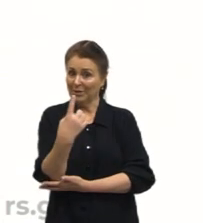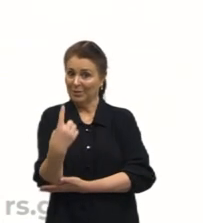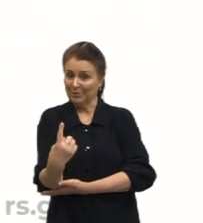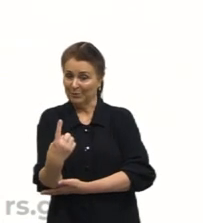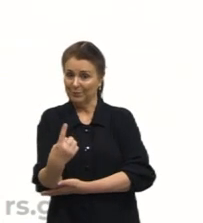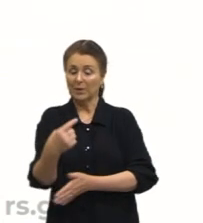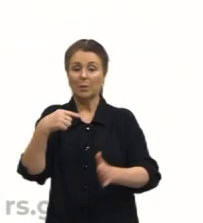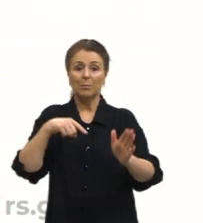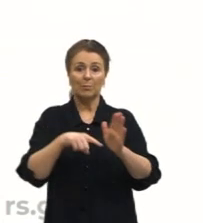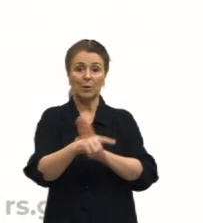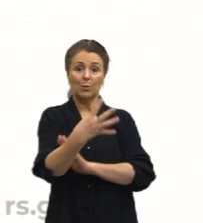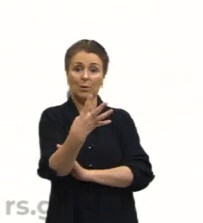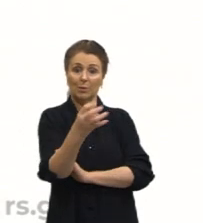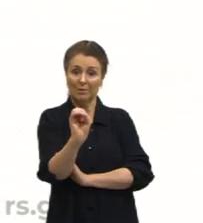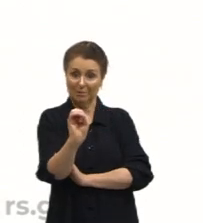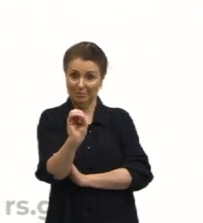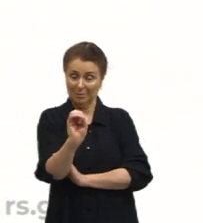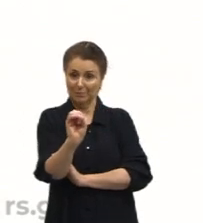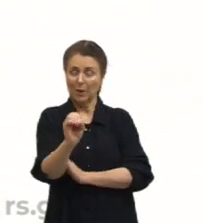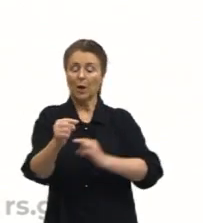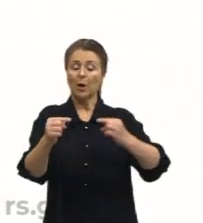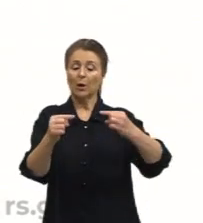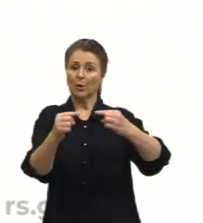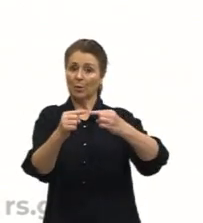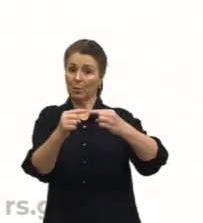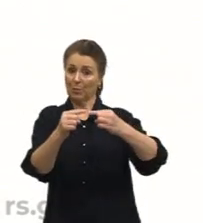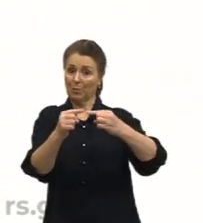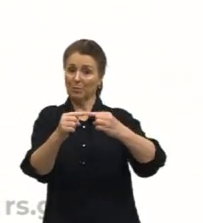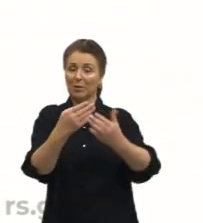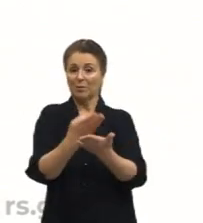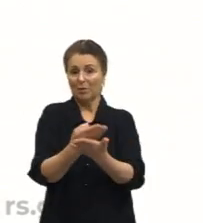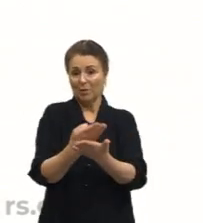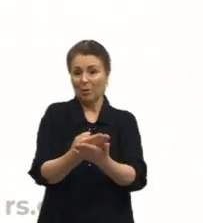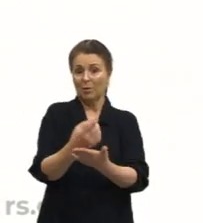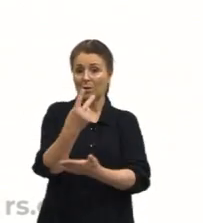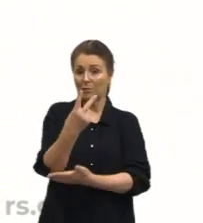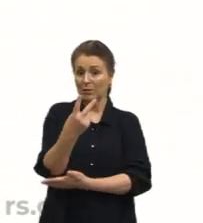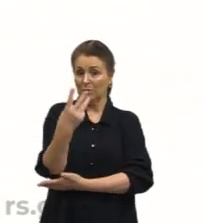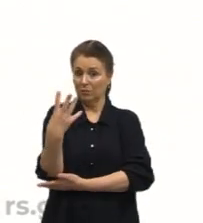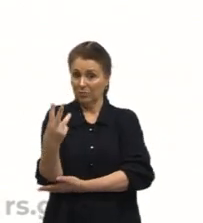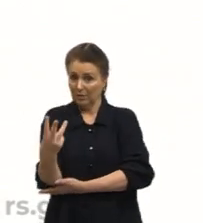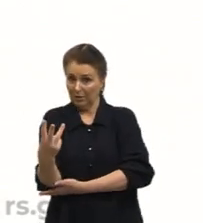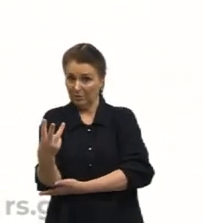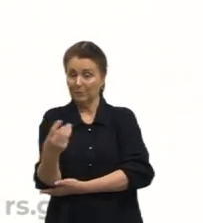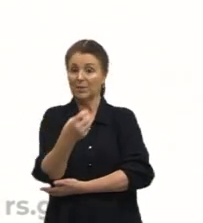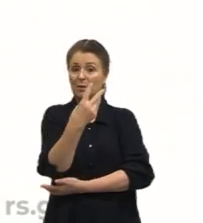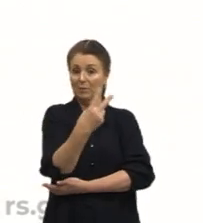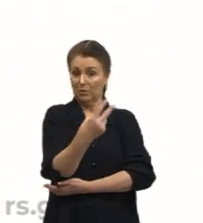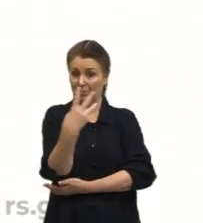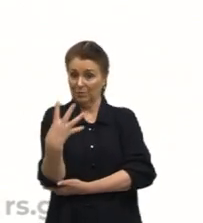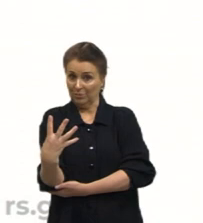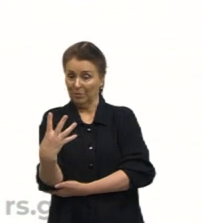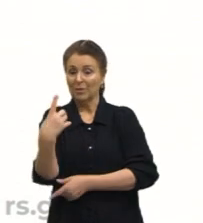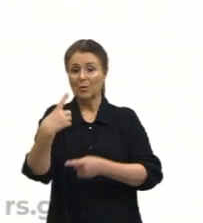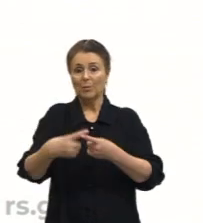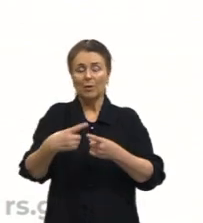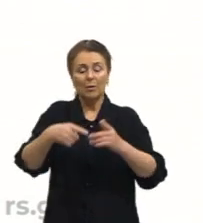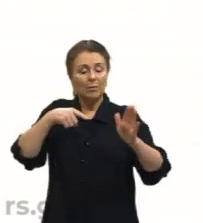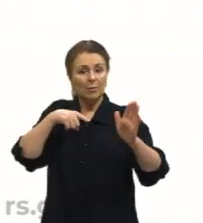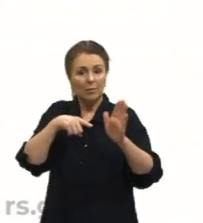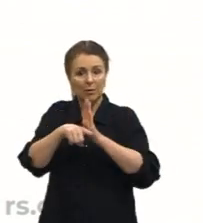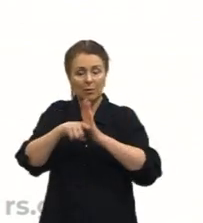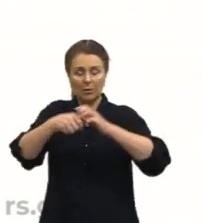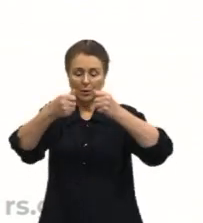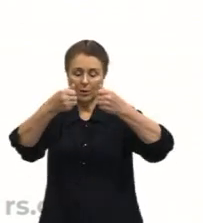a questão de número 40 ela vai dialogar aí com as nossas aulas 23 e 24 porque é uma questão que vai